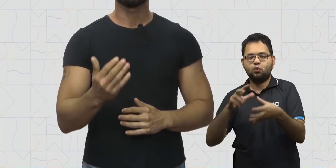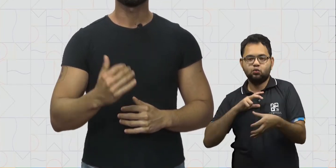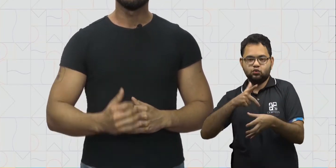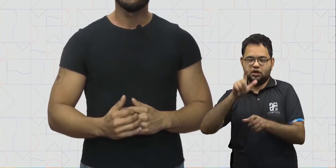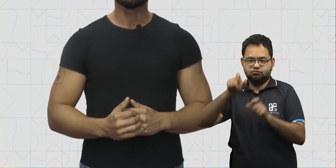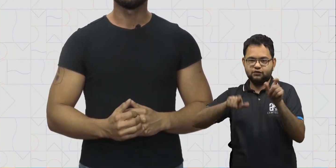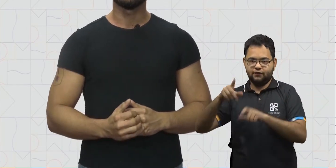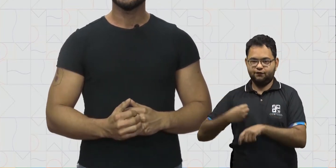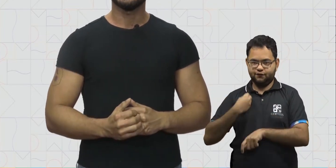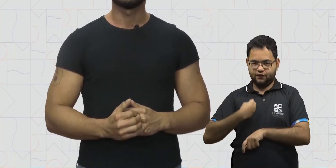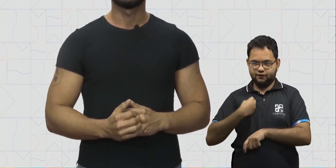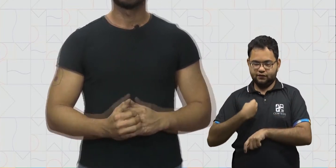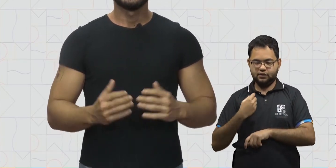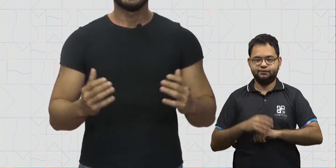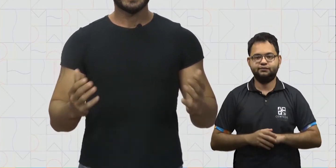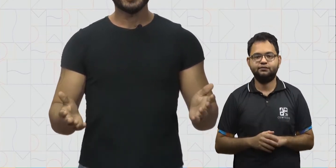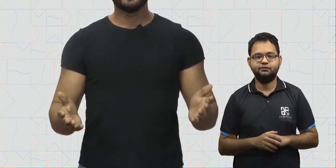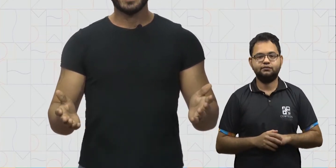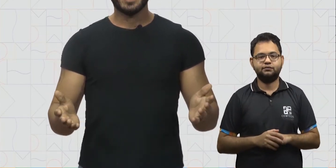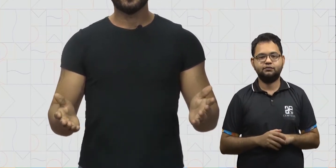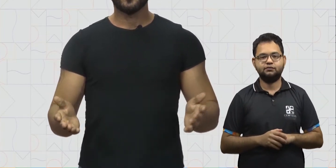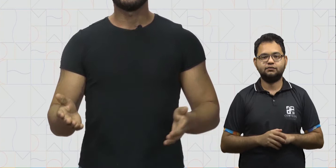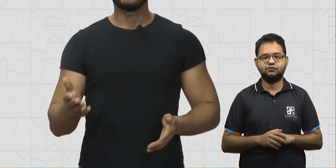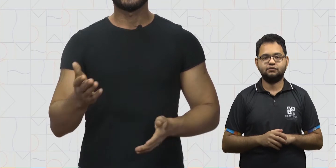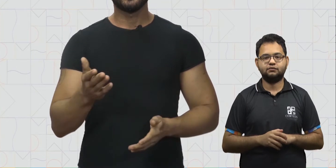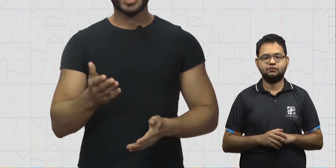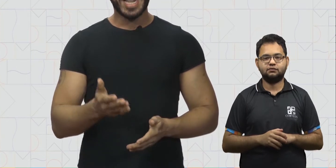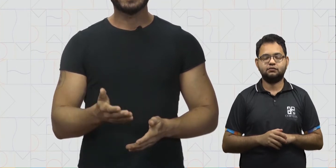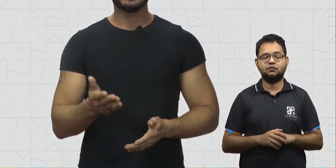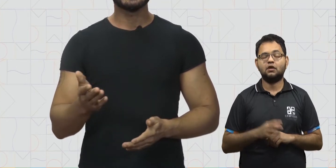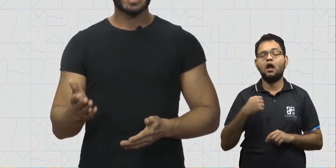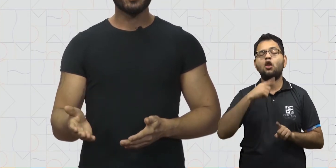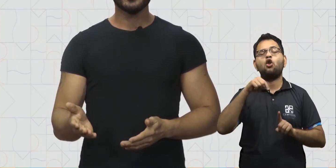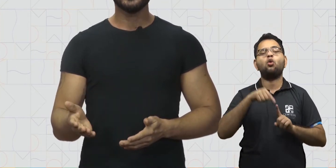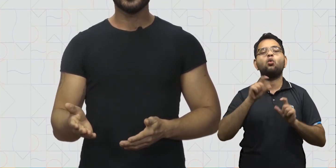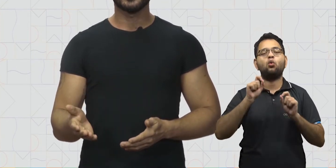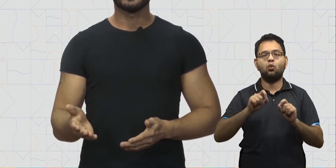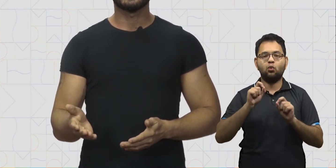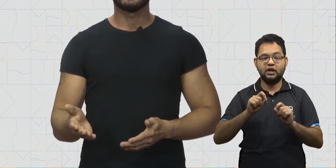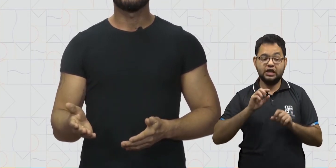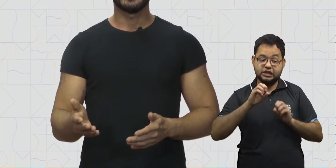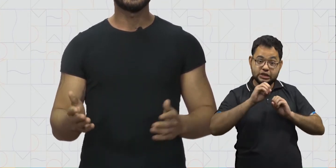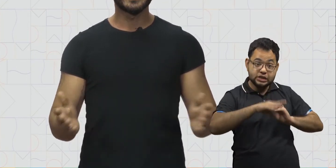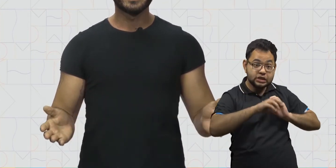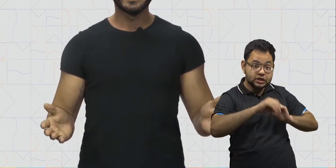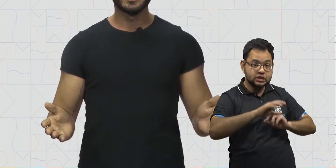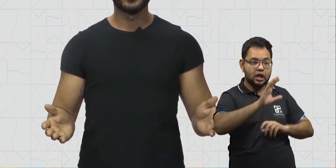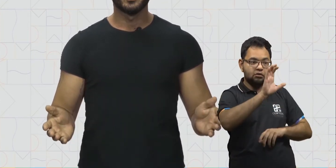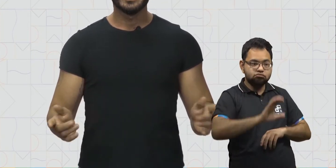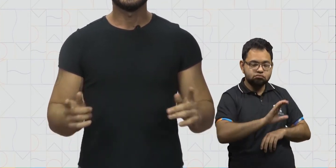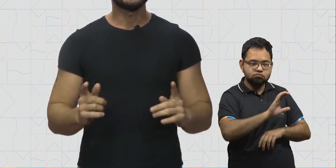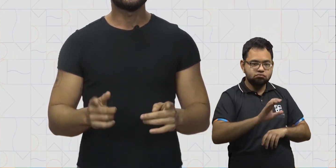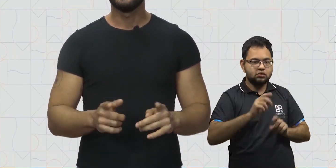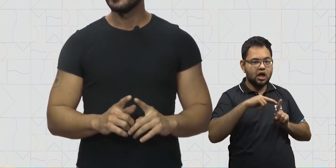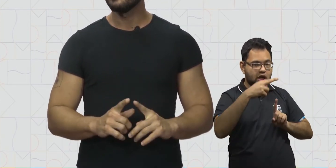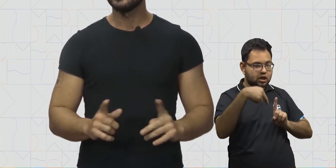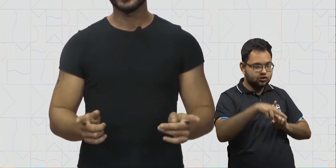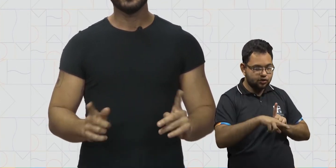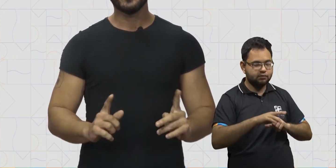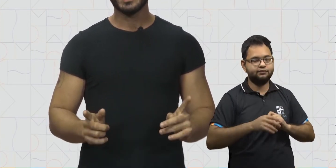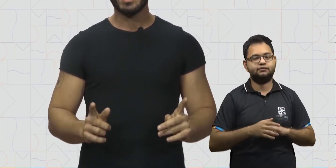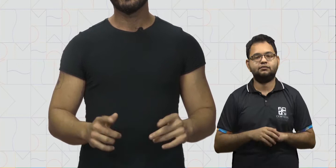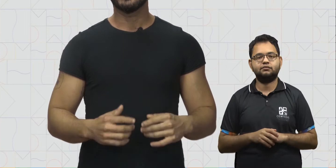aldeias para os núcleos coloniais. Eles vieram com a intenção de catequizar os indígenas. Entretanto, isso